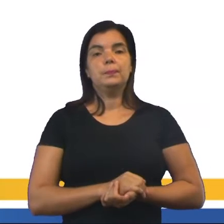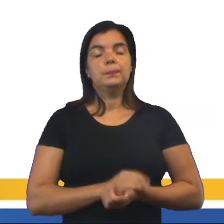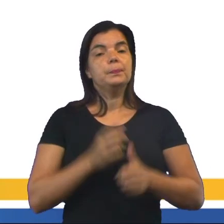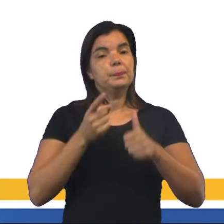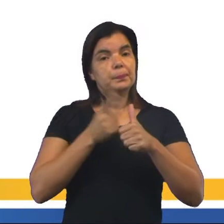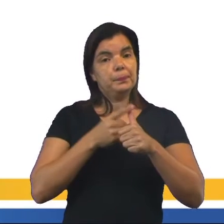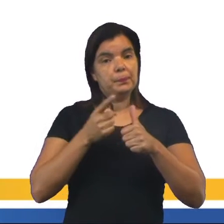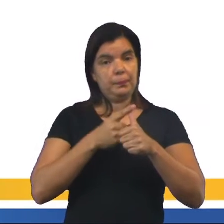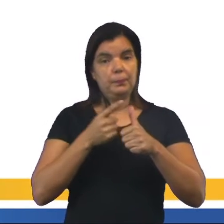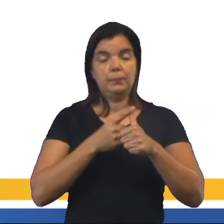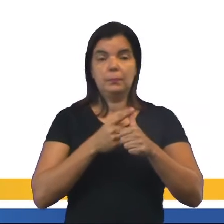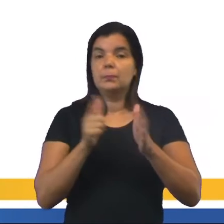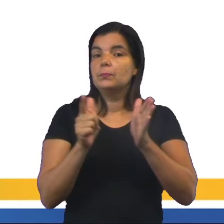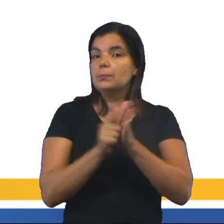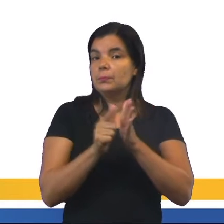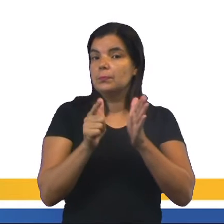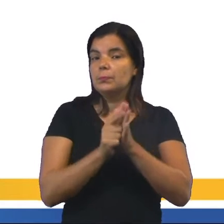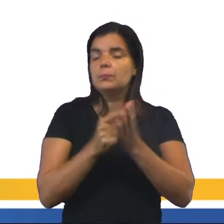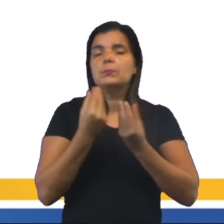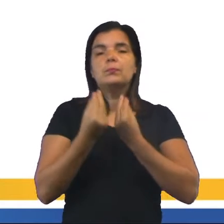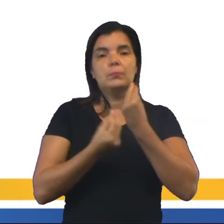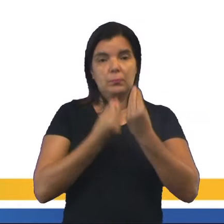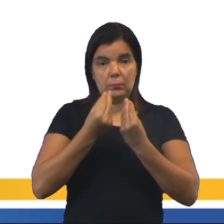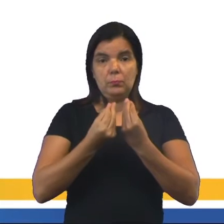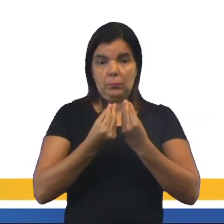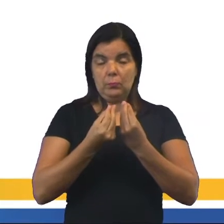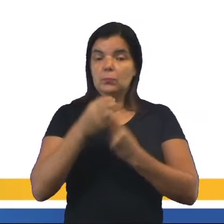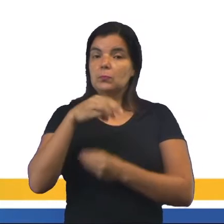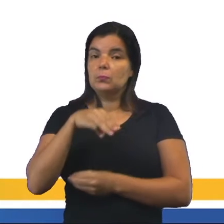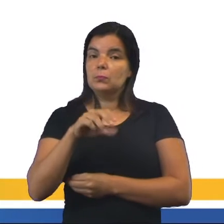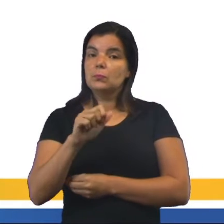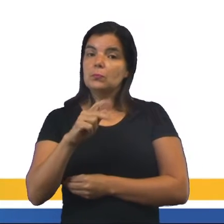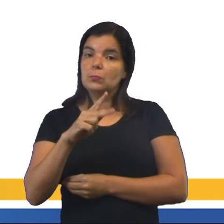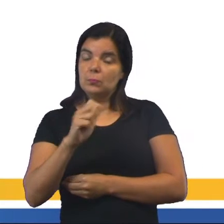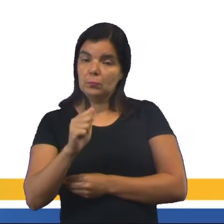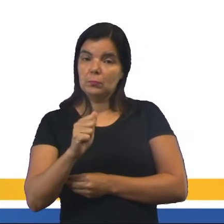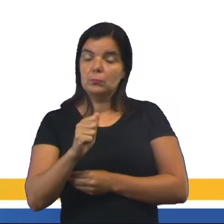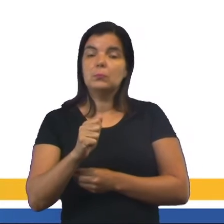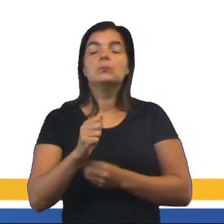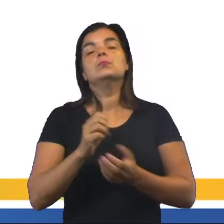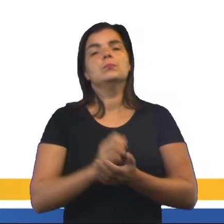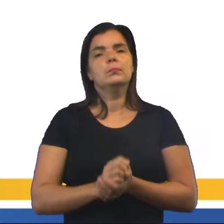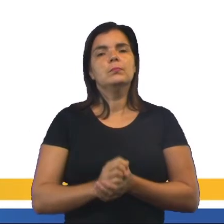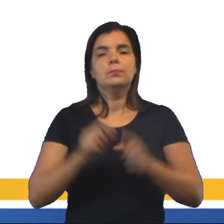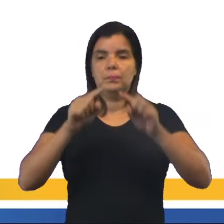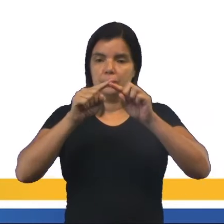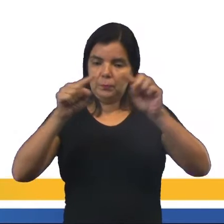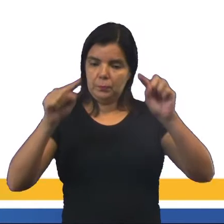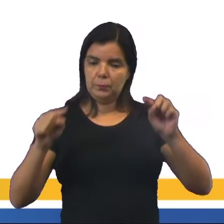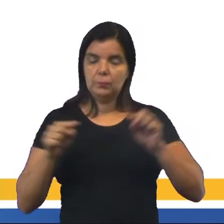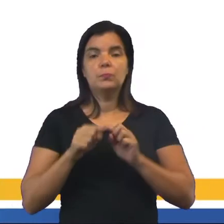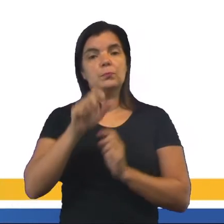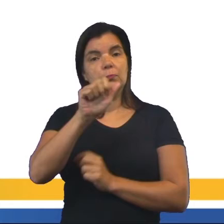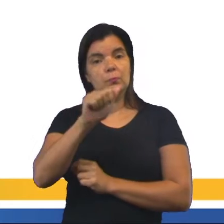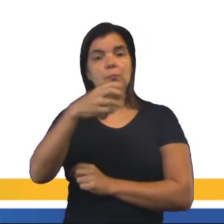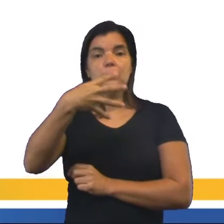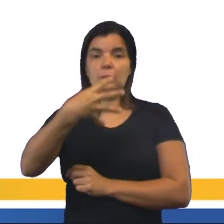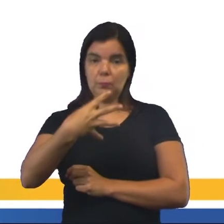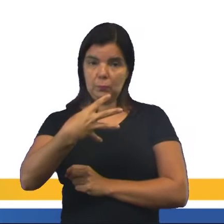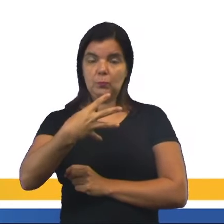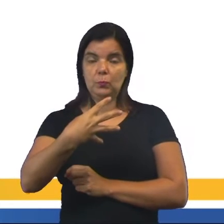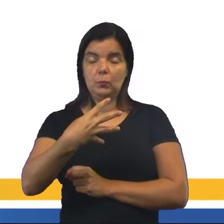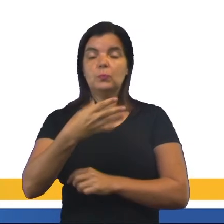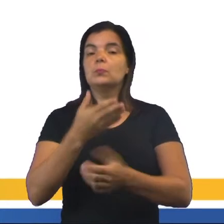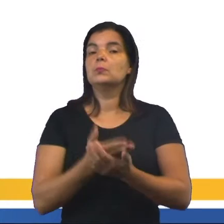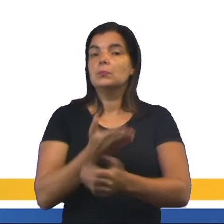você tem que ter uma folha. Como se trata de um mapa, é melhor que seja uma folha A4, aquela que a gente chama de folha chamequinho,